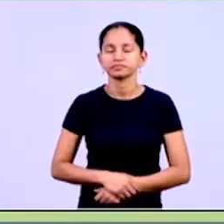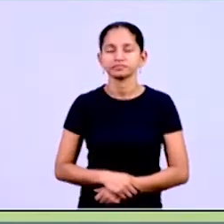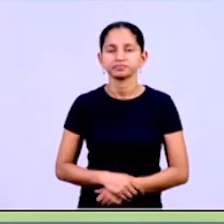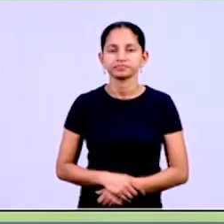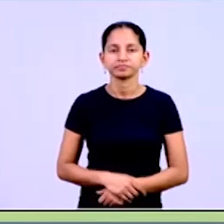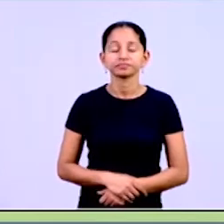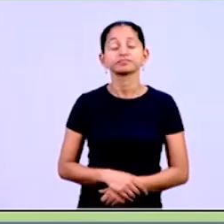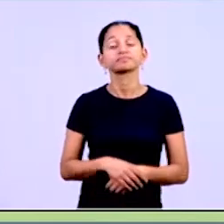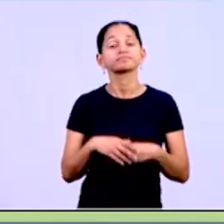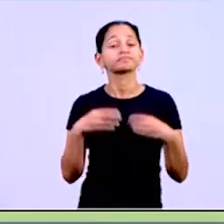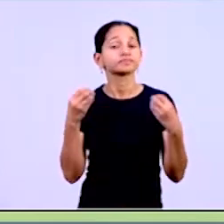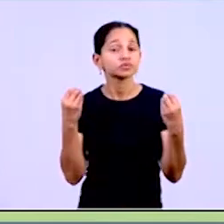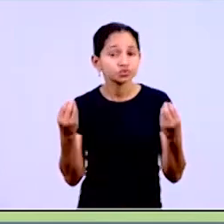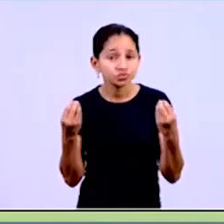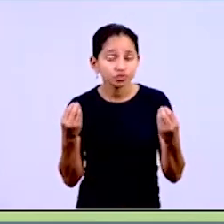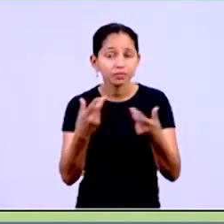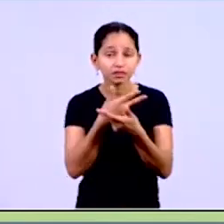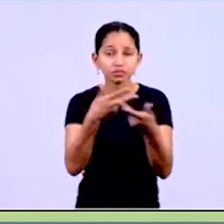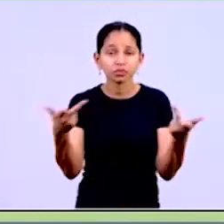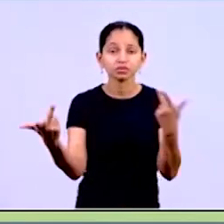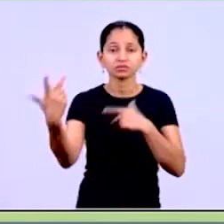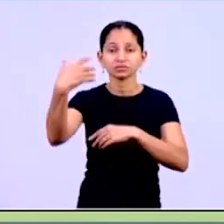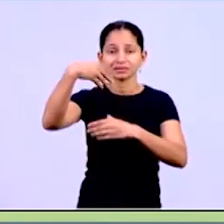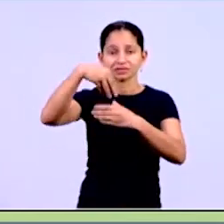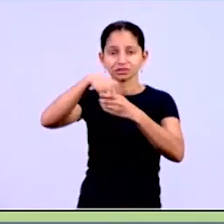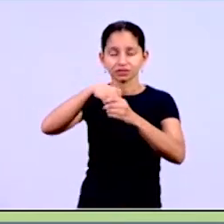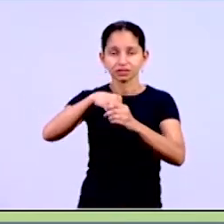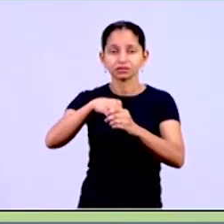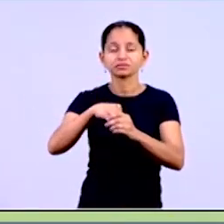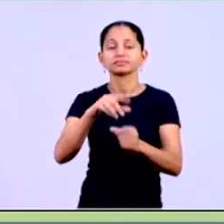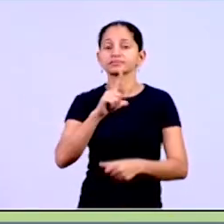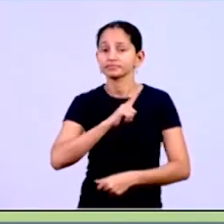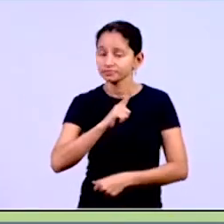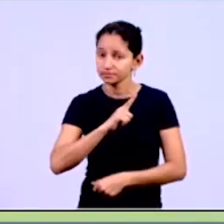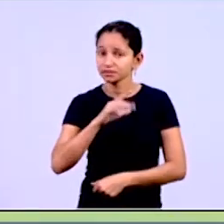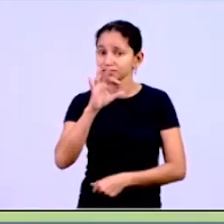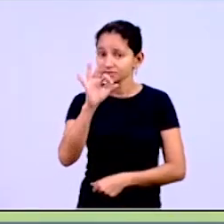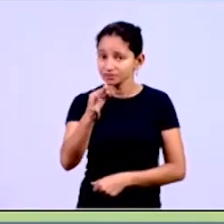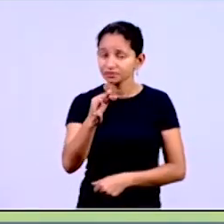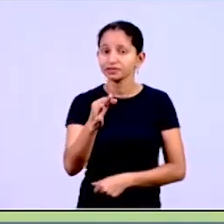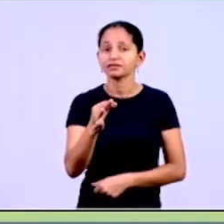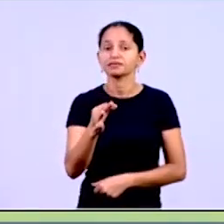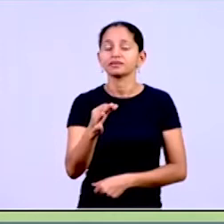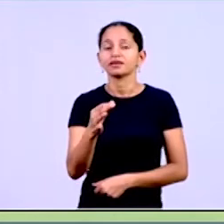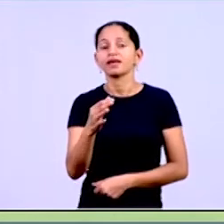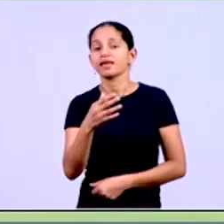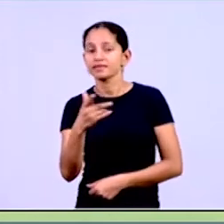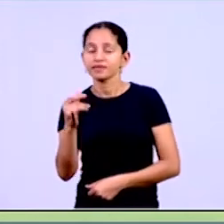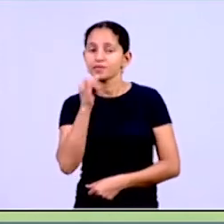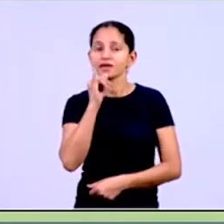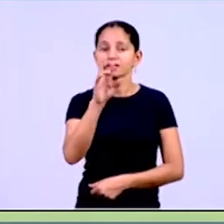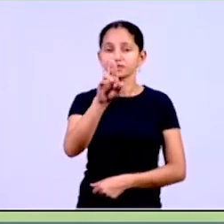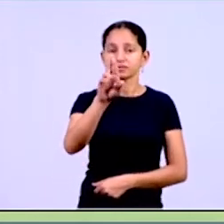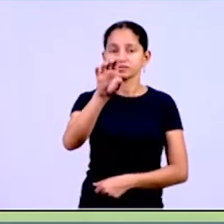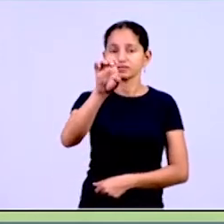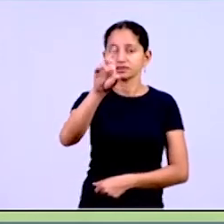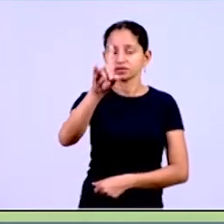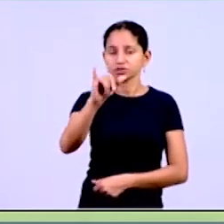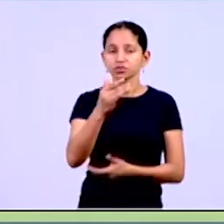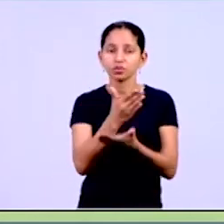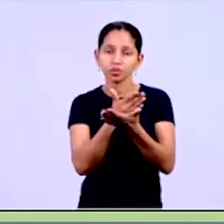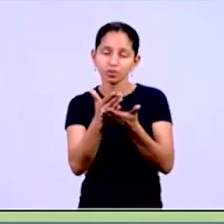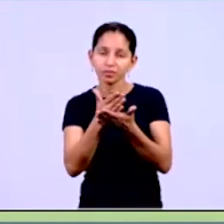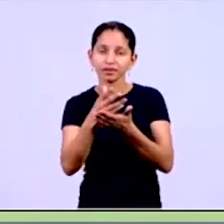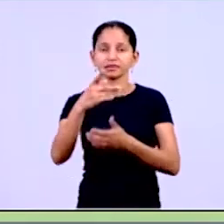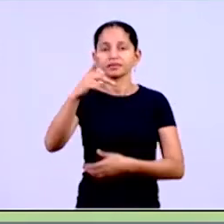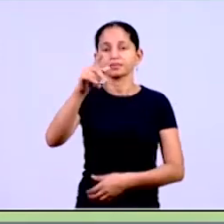Então, os componentes, né, a infraestrutura existente numa rede de computador começa com uma placa de rede, todo